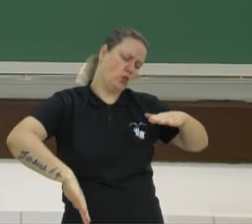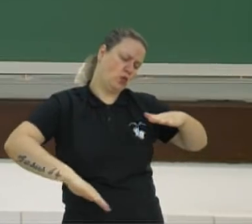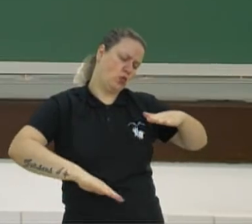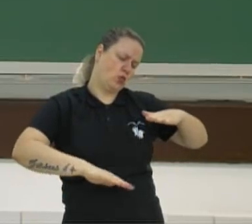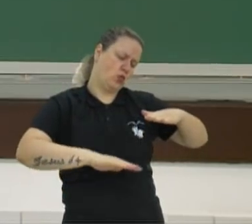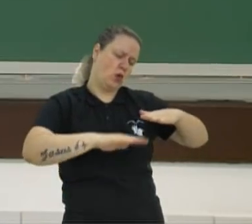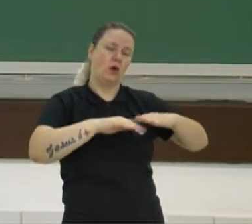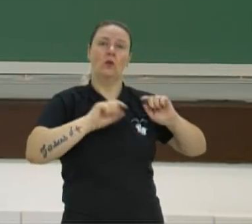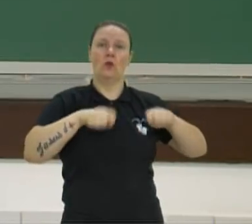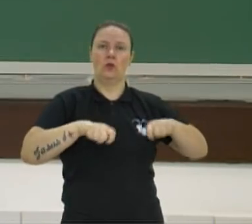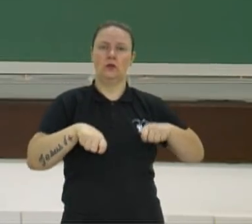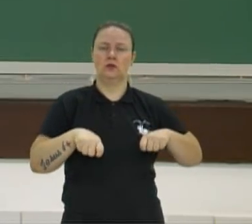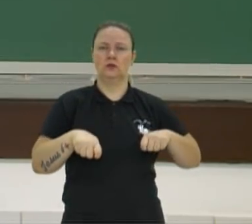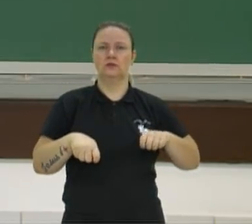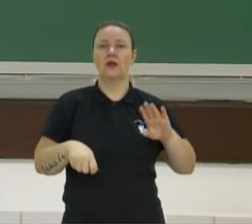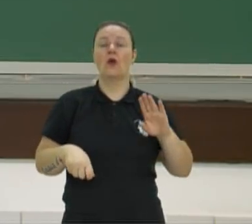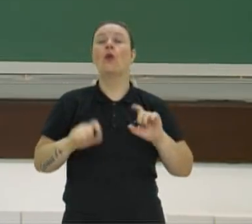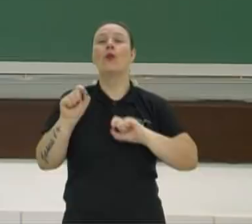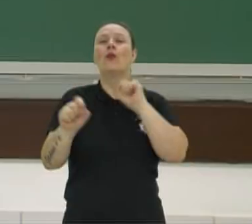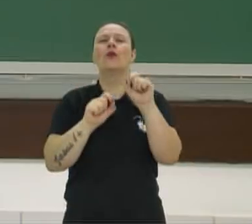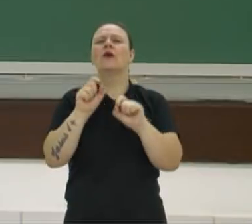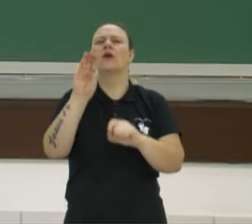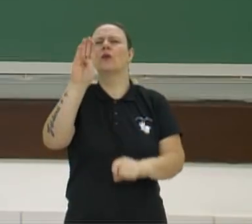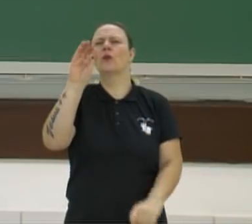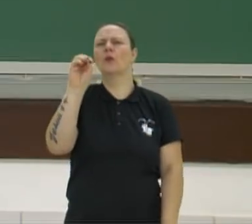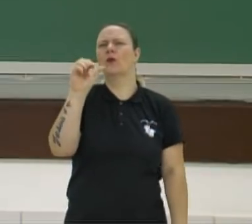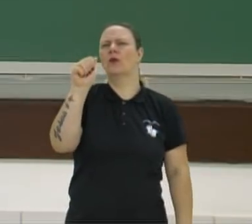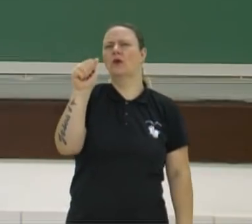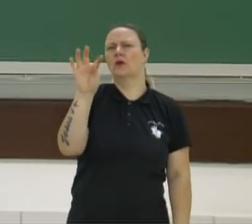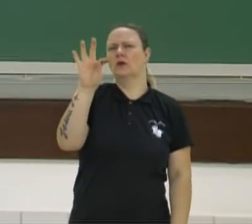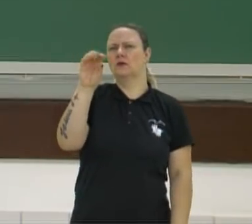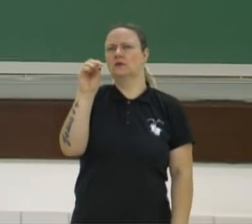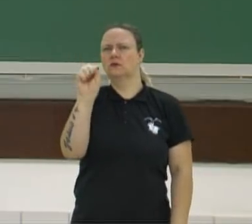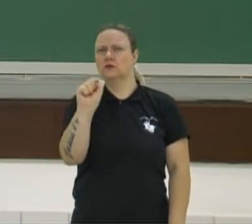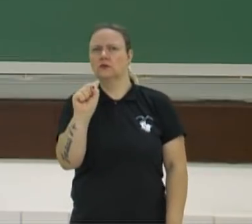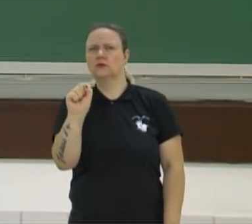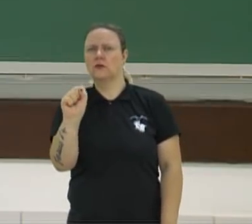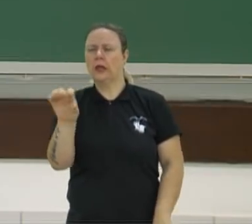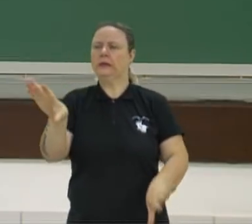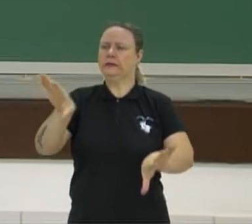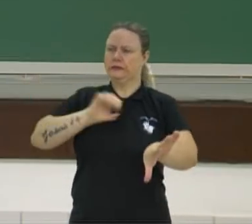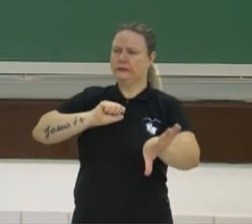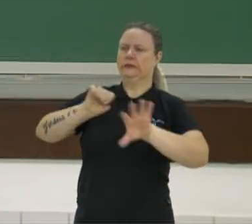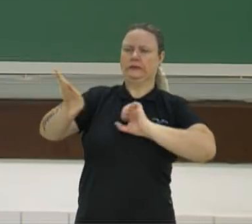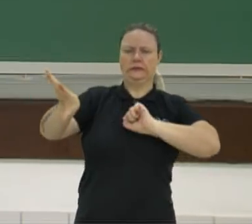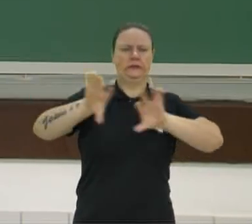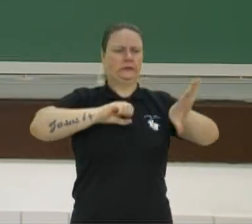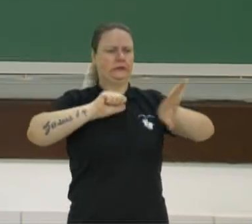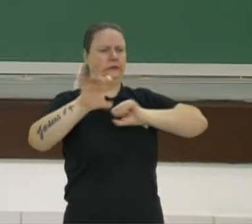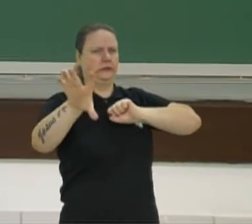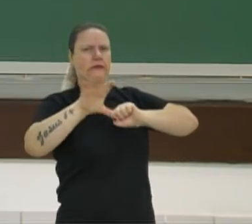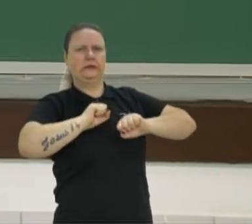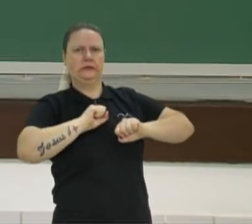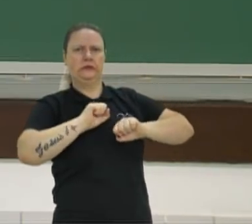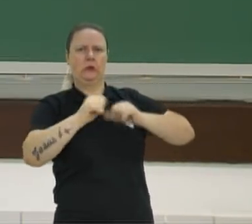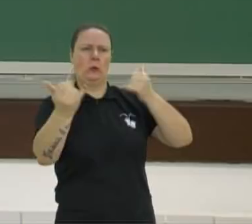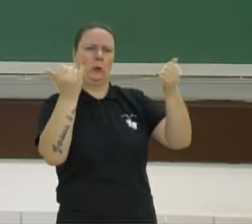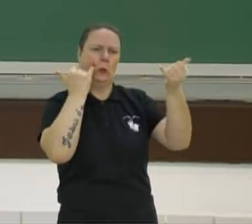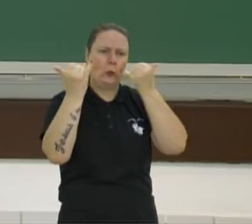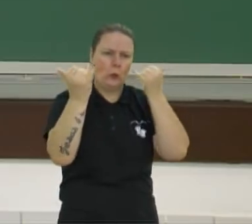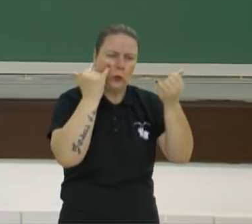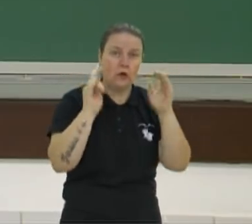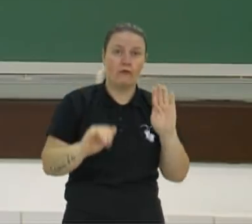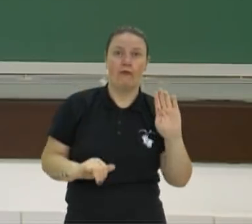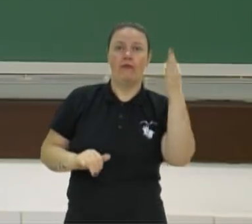fazer essa charge. A crítica de que as pessoas recebem e escolhem receber muitas vezes as notícias